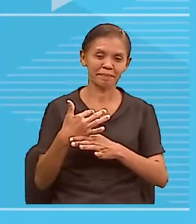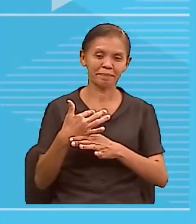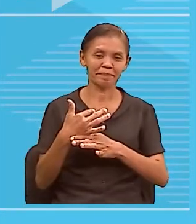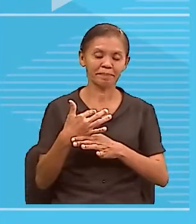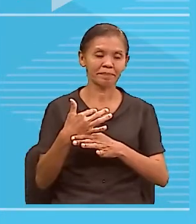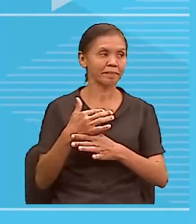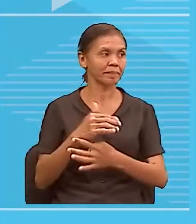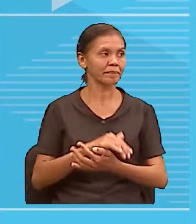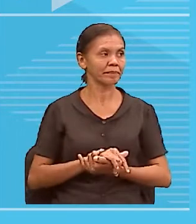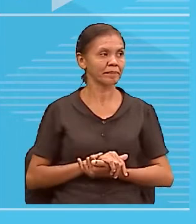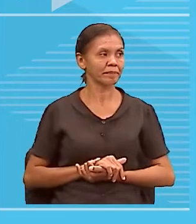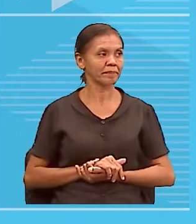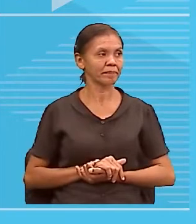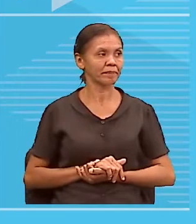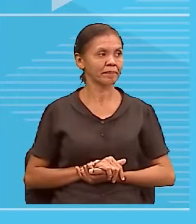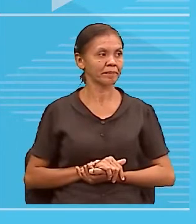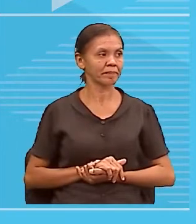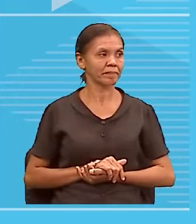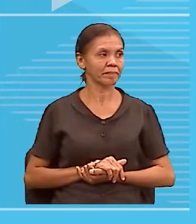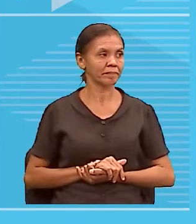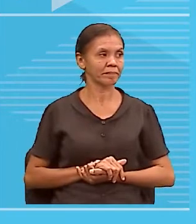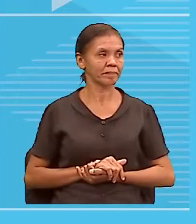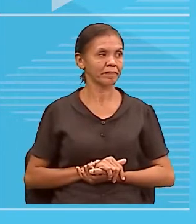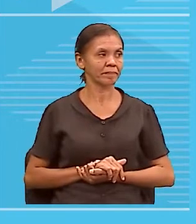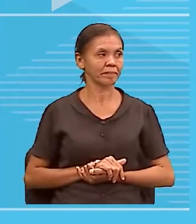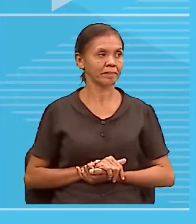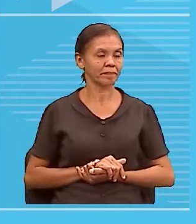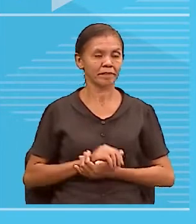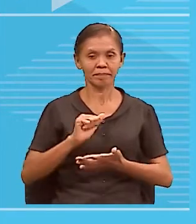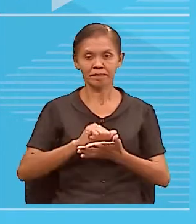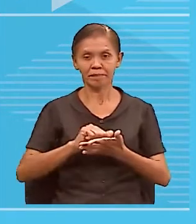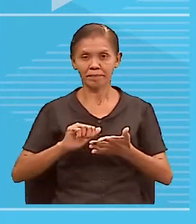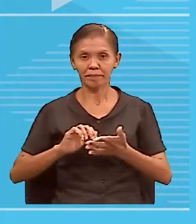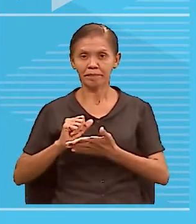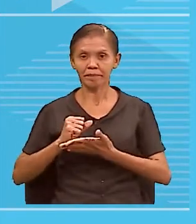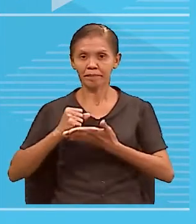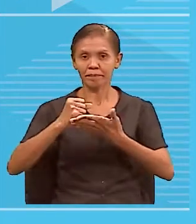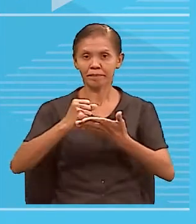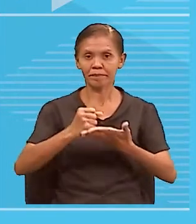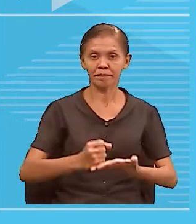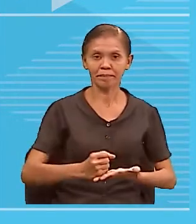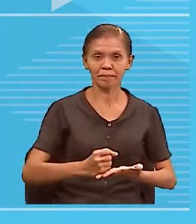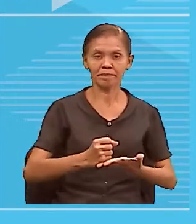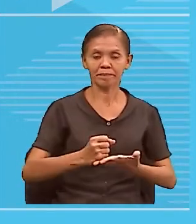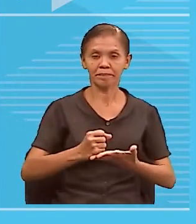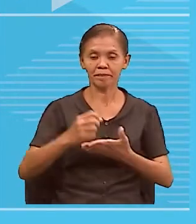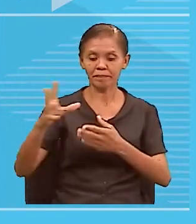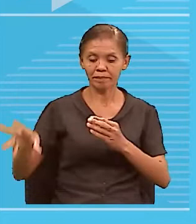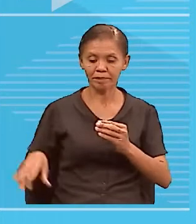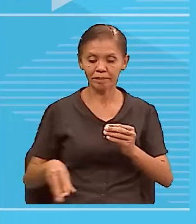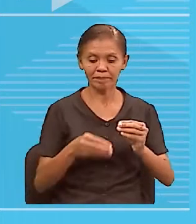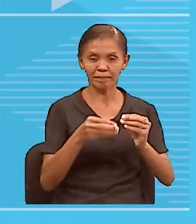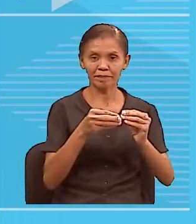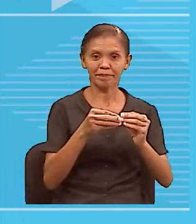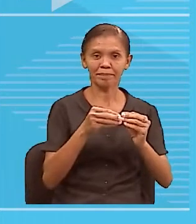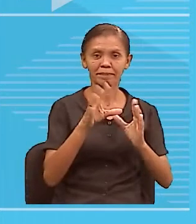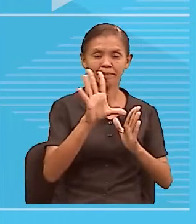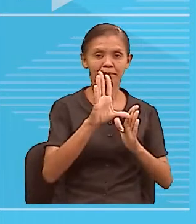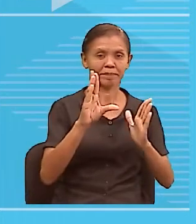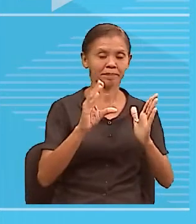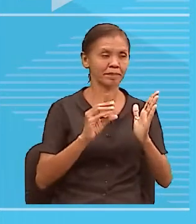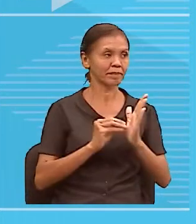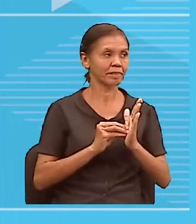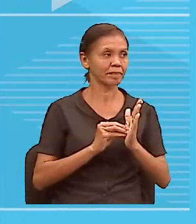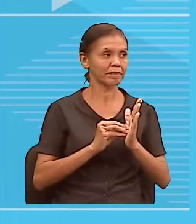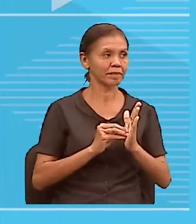é o exercício serve para que eu possa comentar o que a gente viu na gramática né existe um negócio